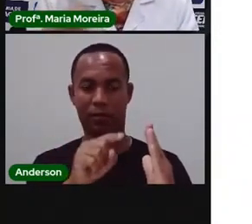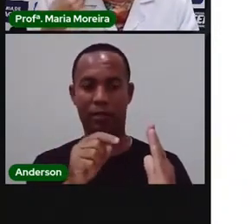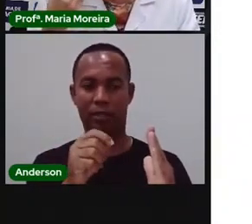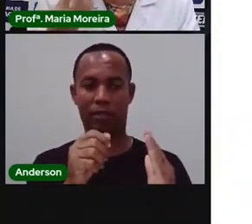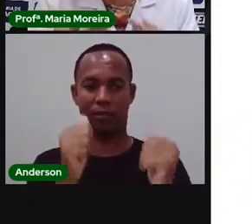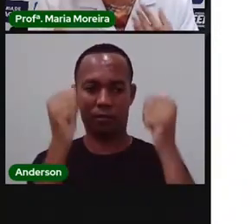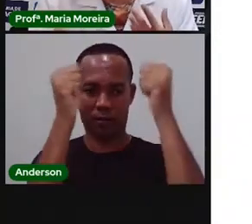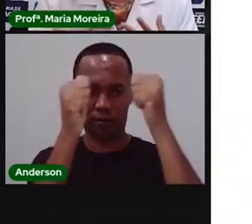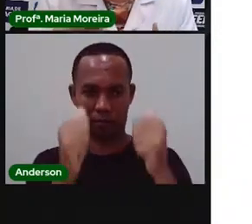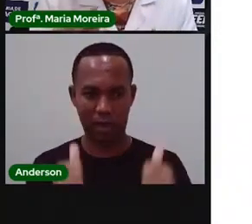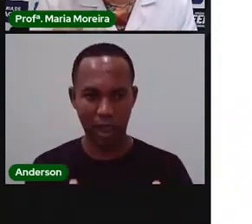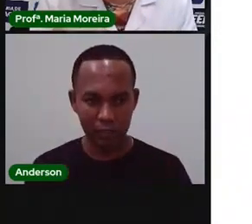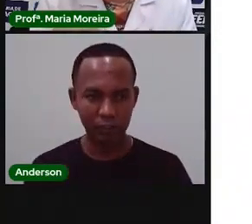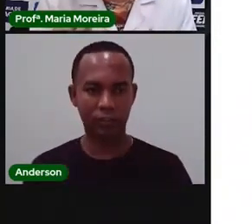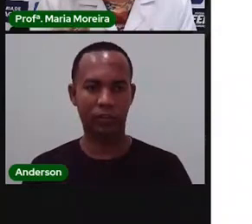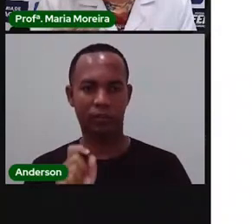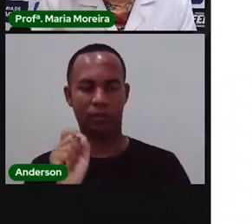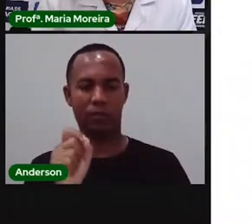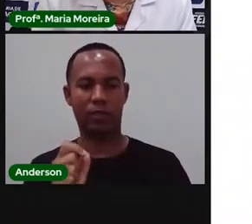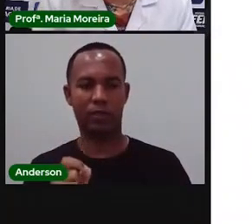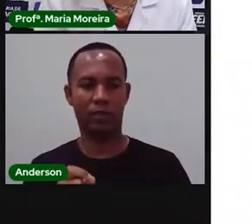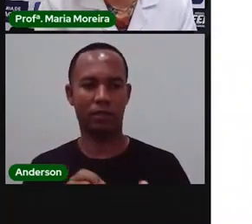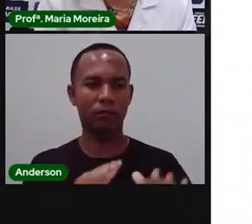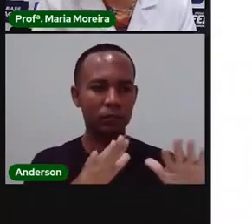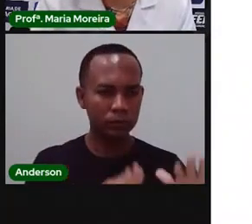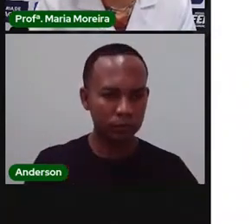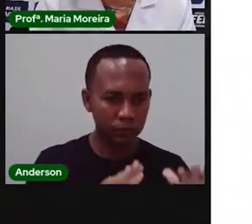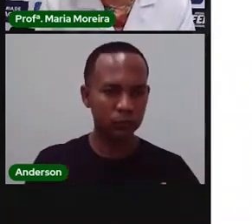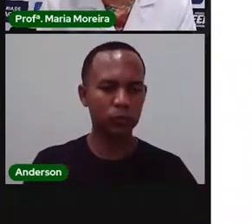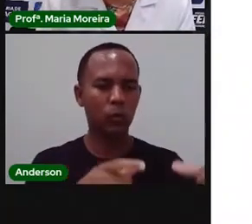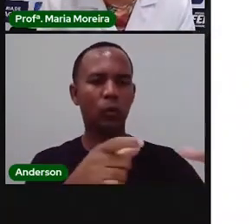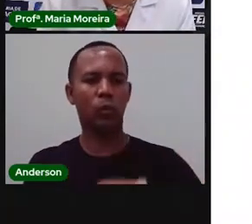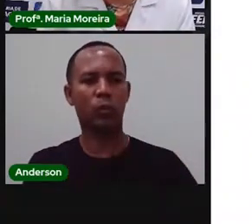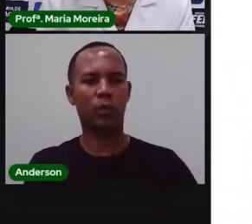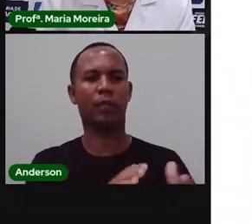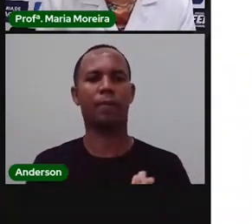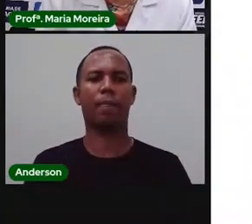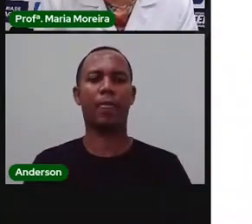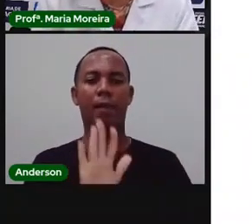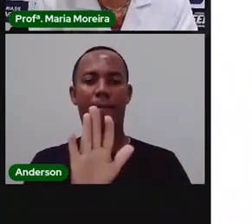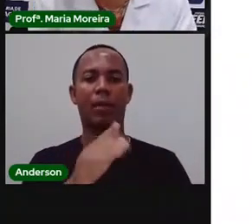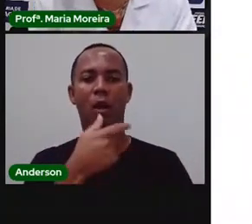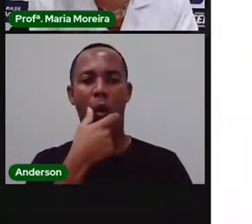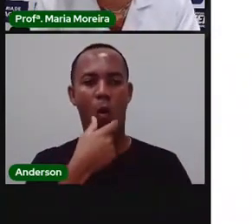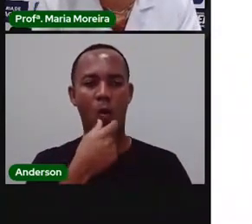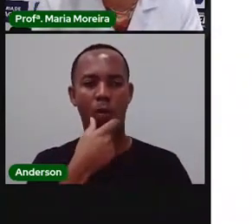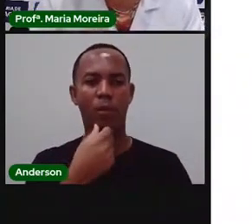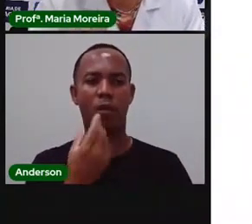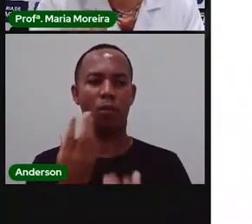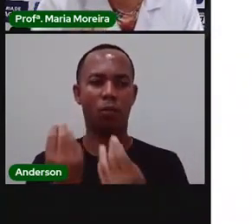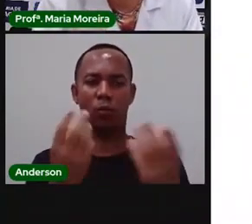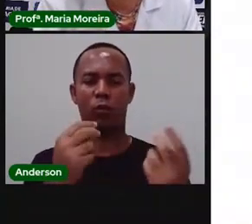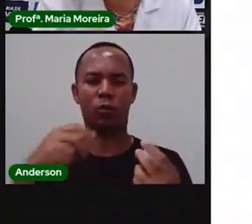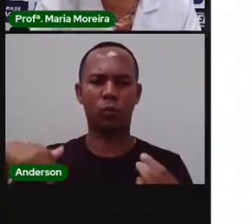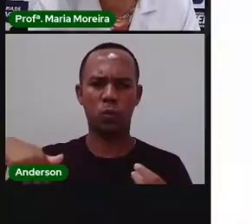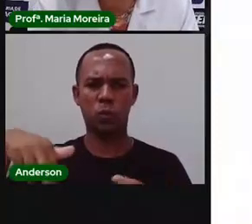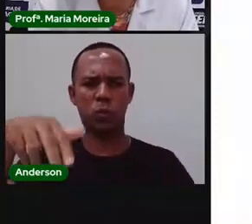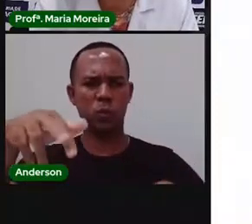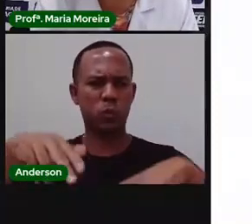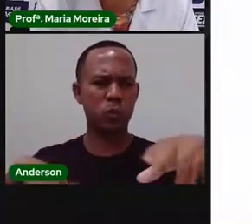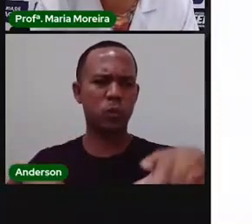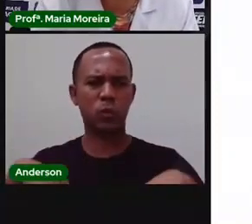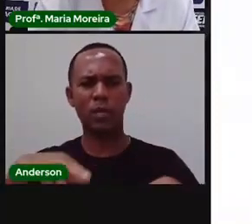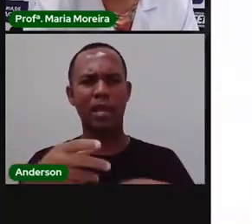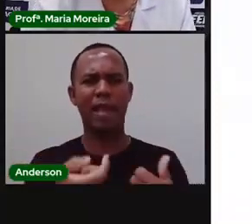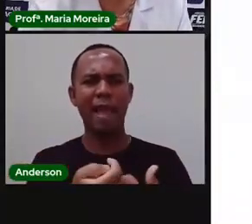aí, com o movimento dos vaqueiros e dos viajantes, formou-se uma feirinha, como a Pró falou. As pessoas iam comprar e vender para